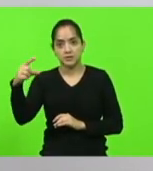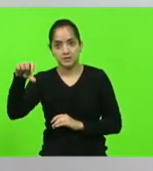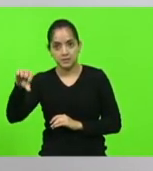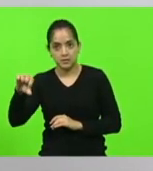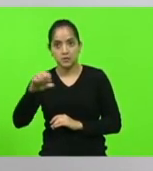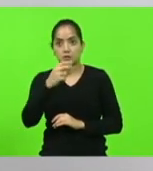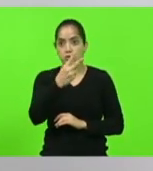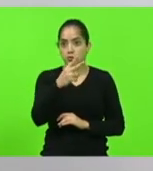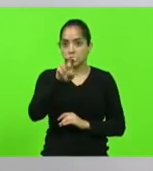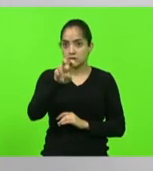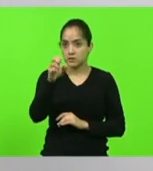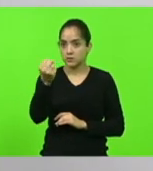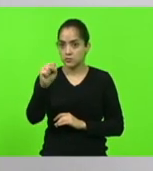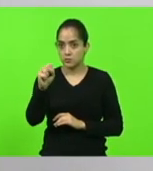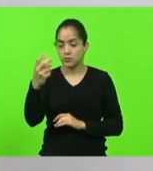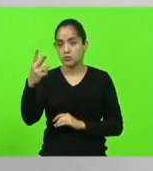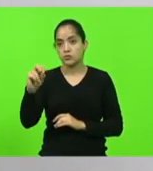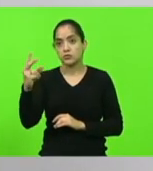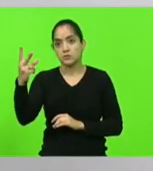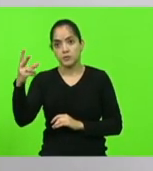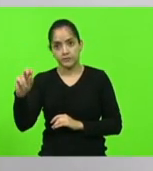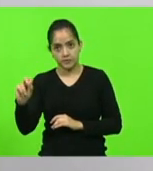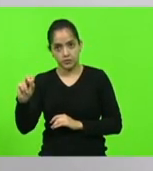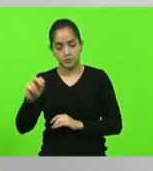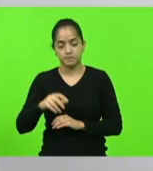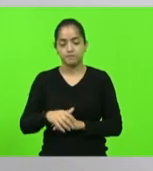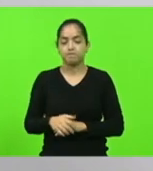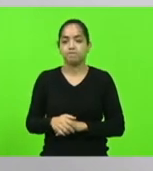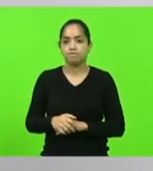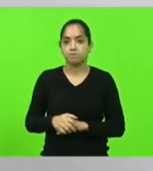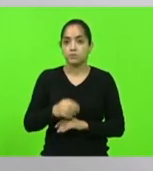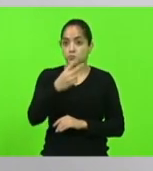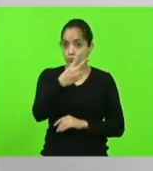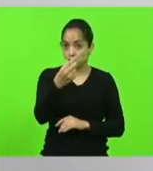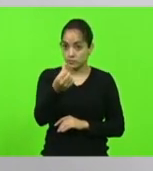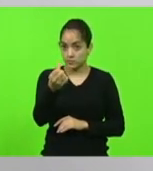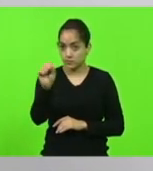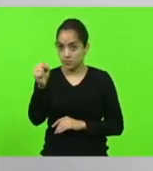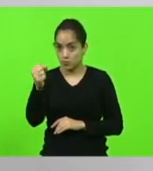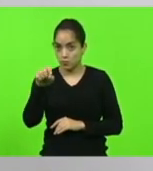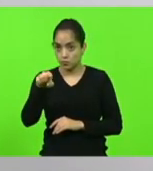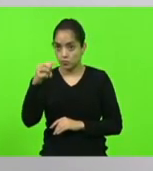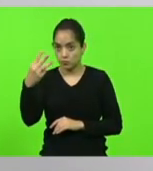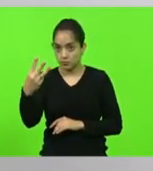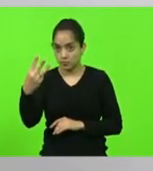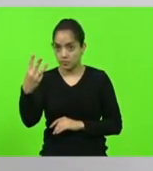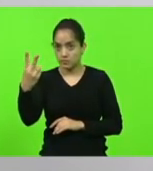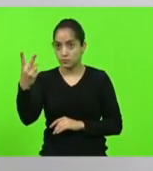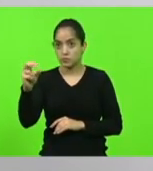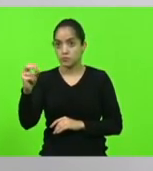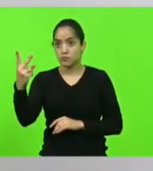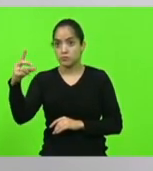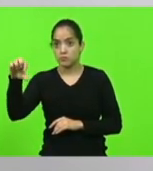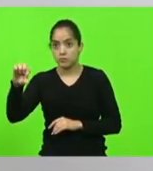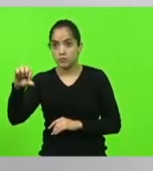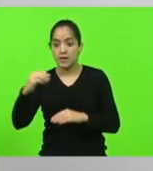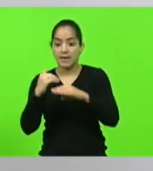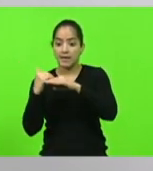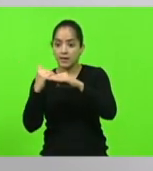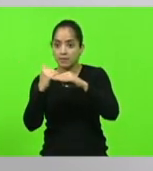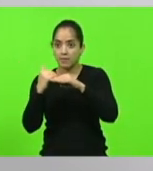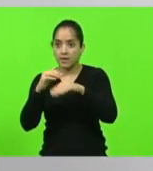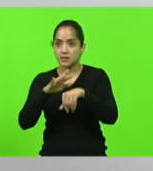258 de 2020 26 8.3 2019 aqui para o doente renal crônico